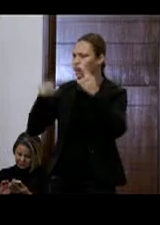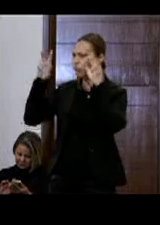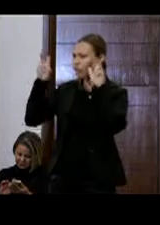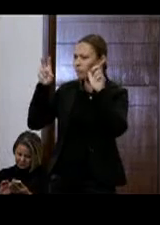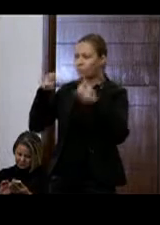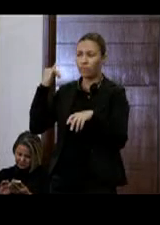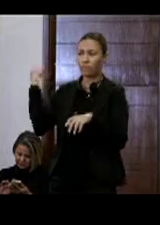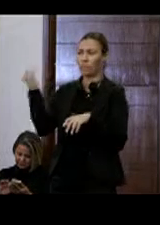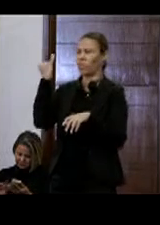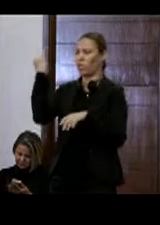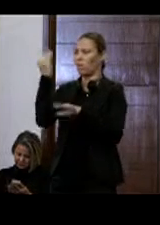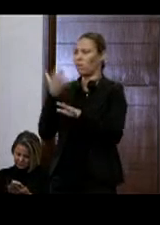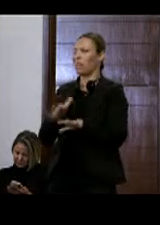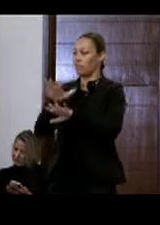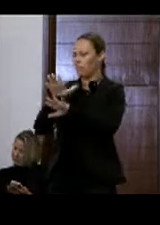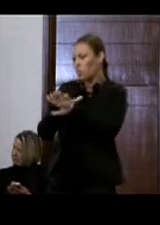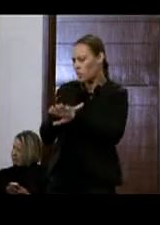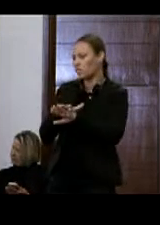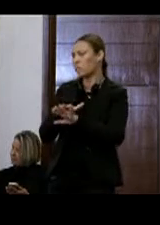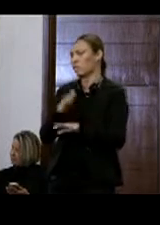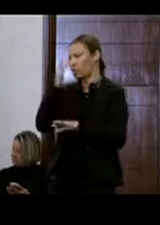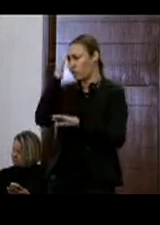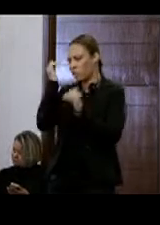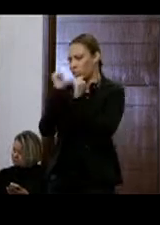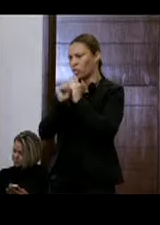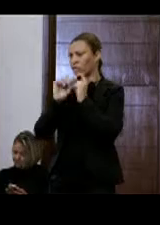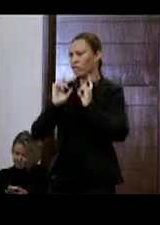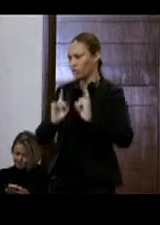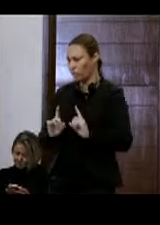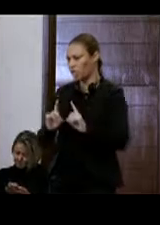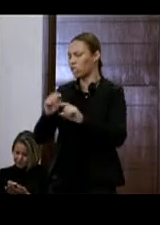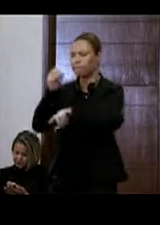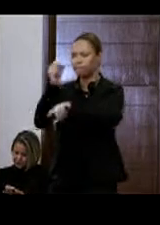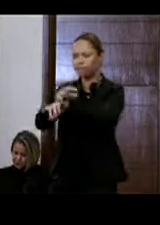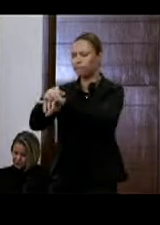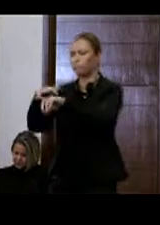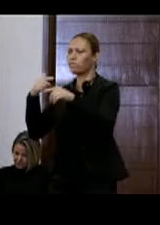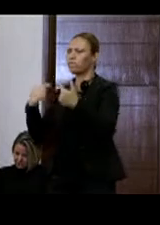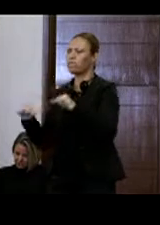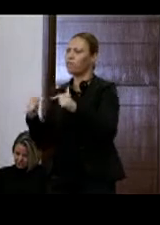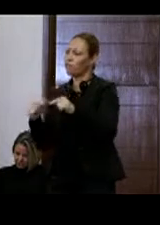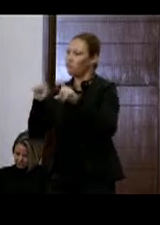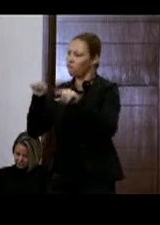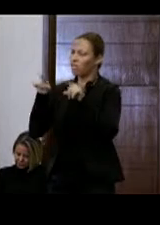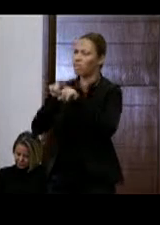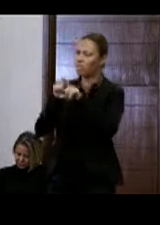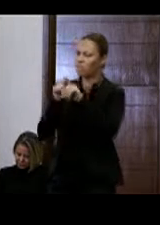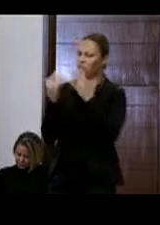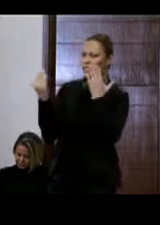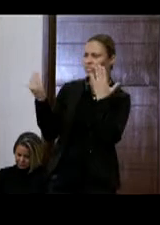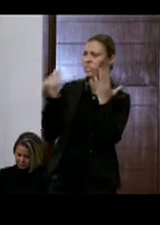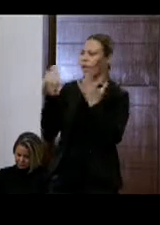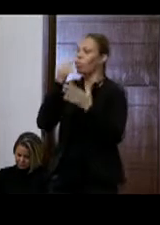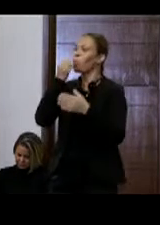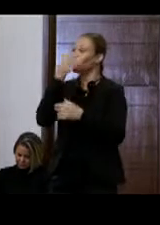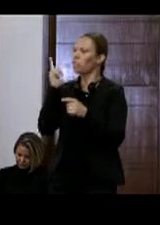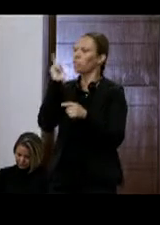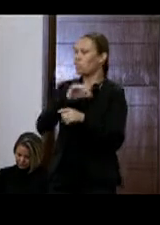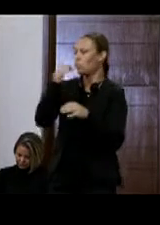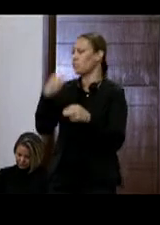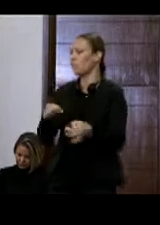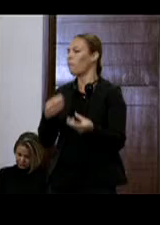importante como a questão da inclusão da pessoa com deficiência no mercado de trabalho é também analisarmos as boas práticas que